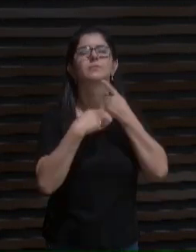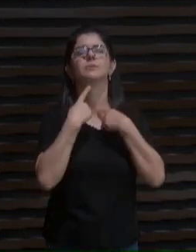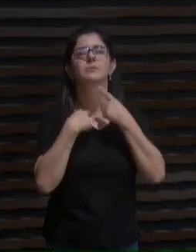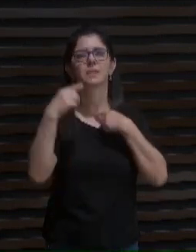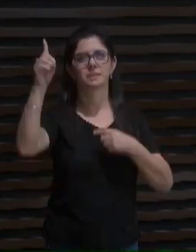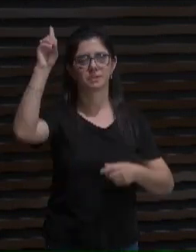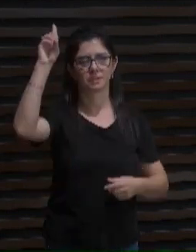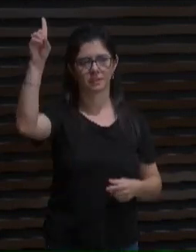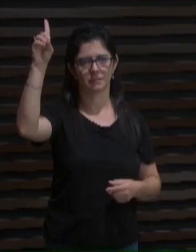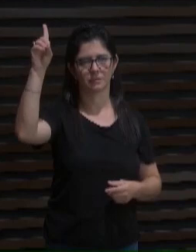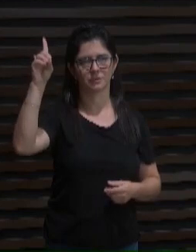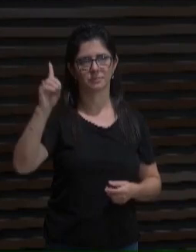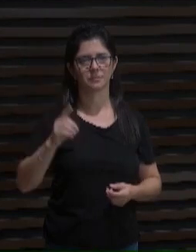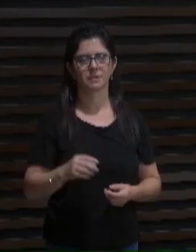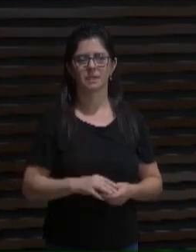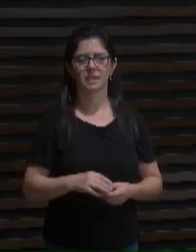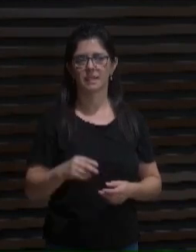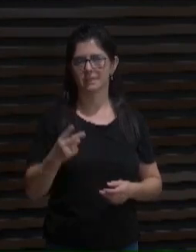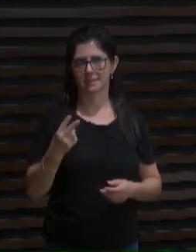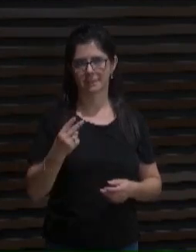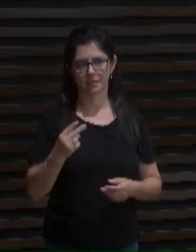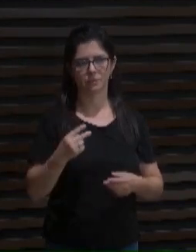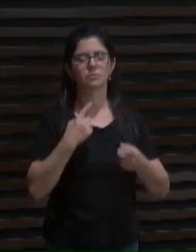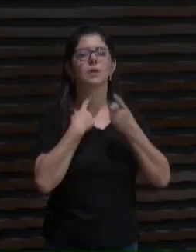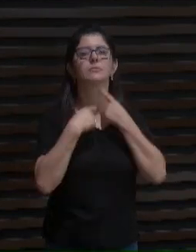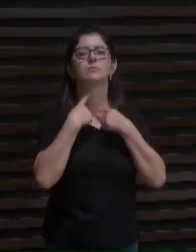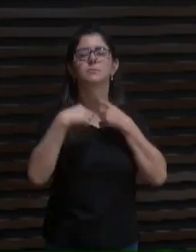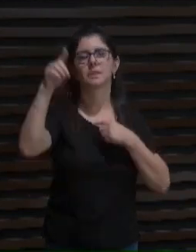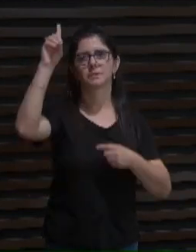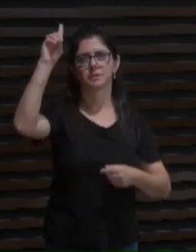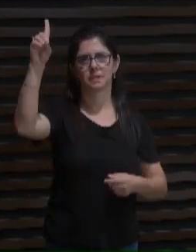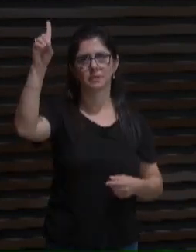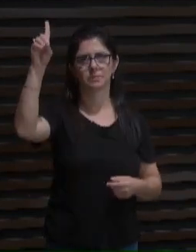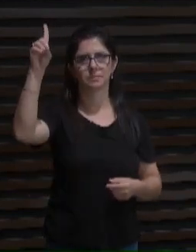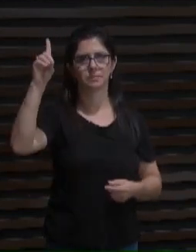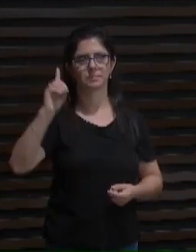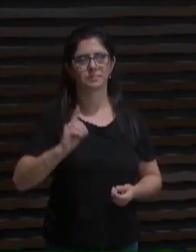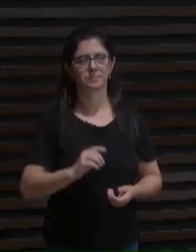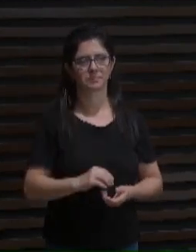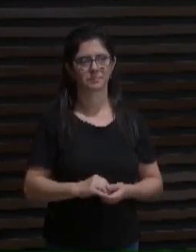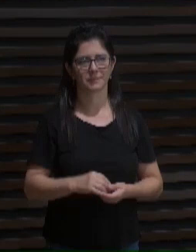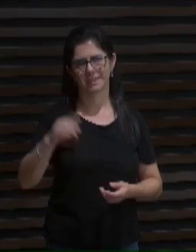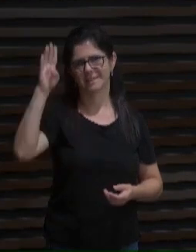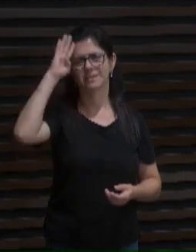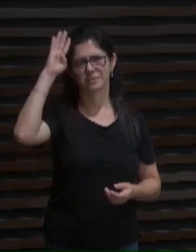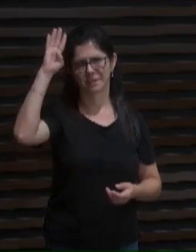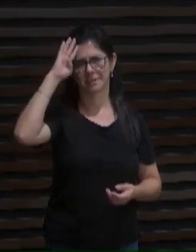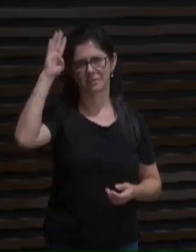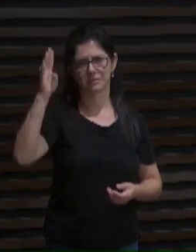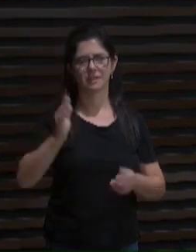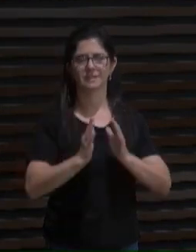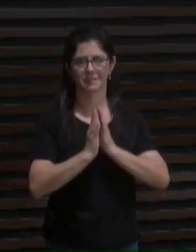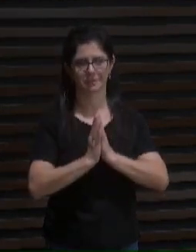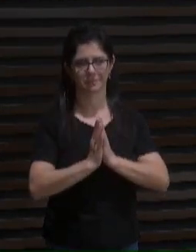assim? Segundo a vontade de Deus? Nós temos uma escolinha aqui na quarta-feira. Nossa, que